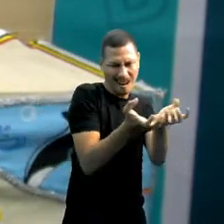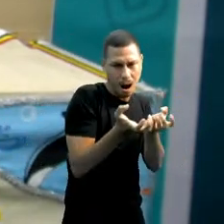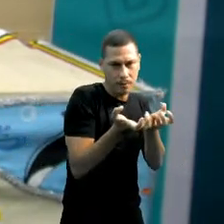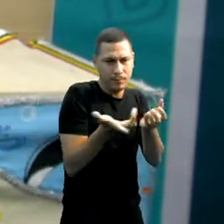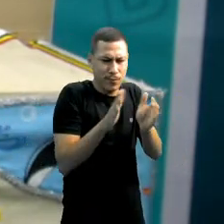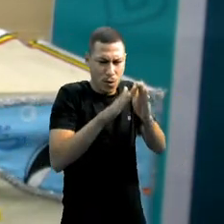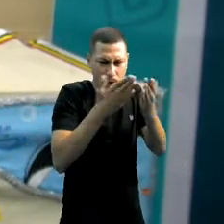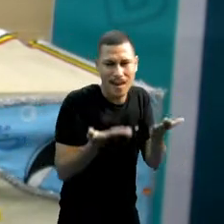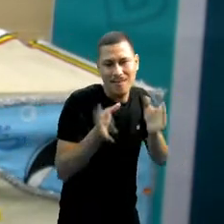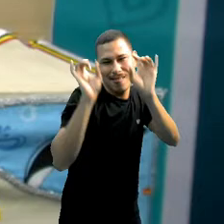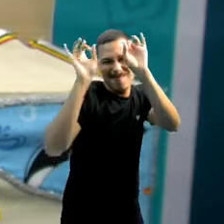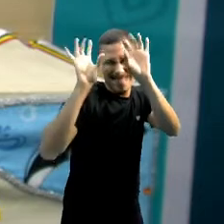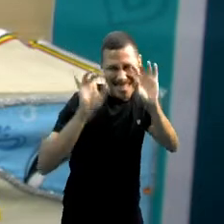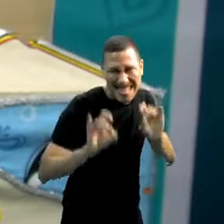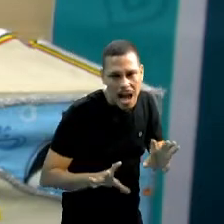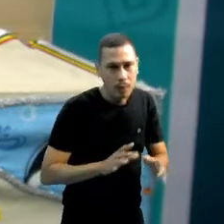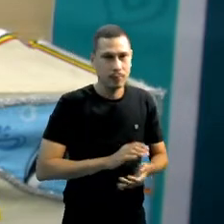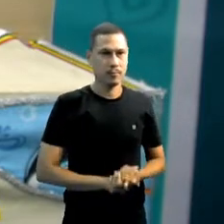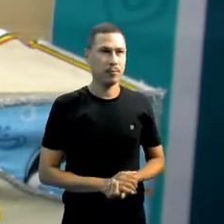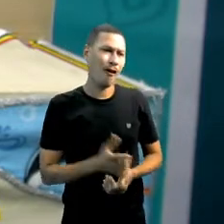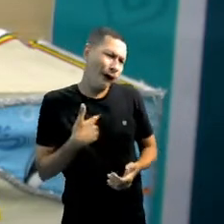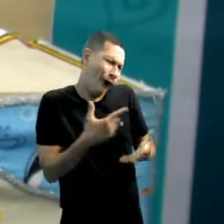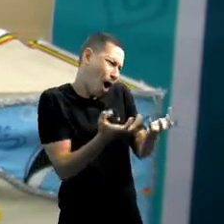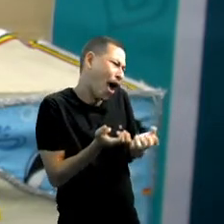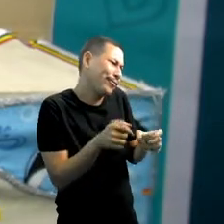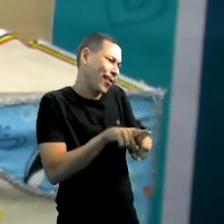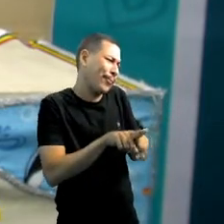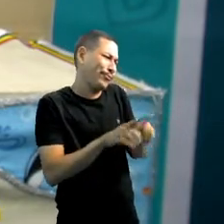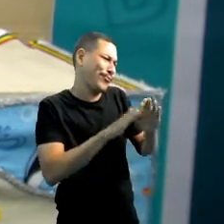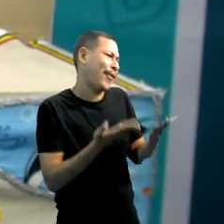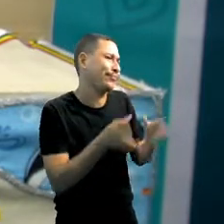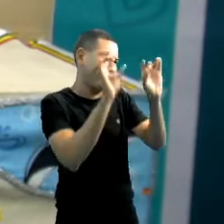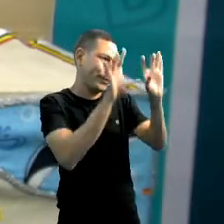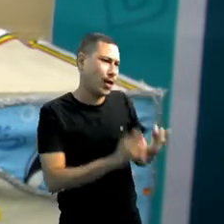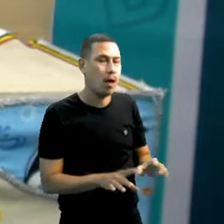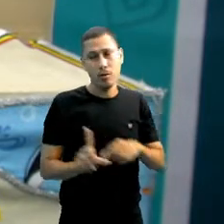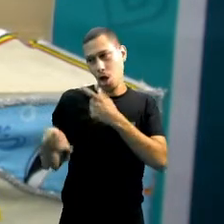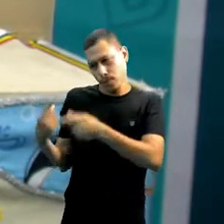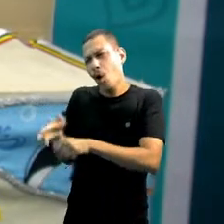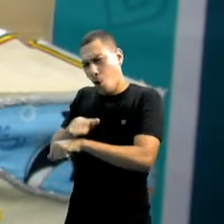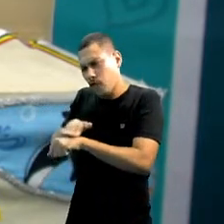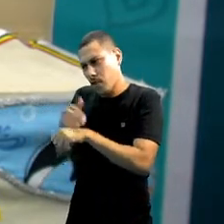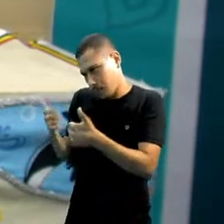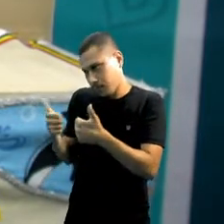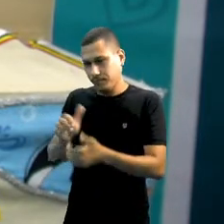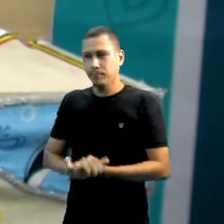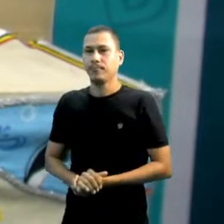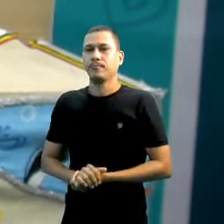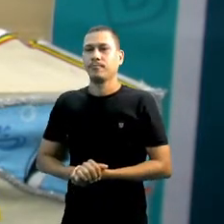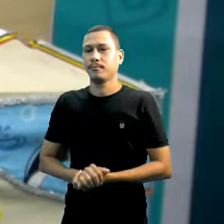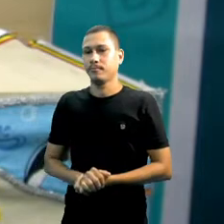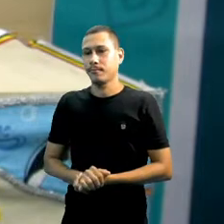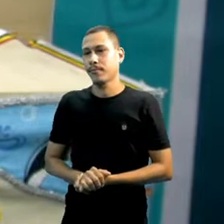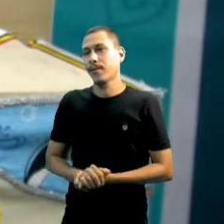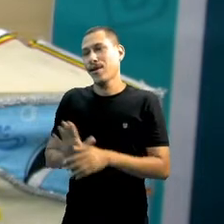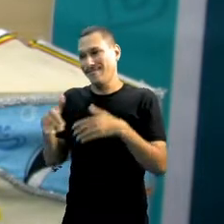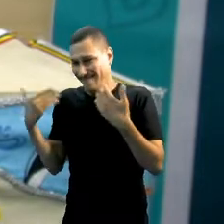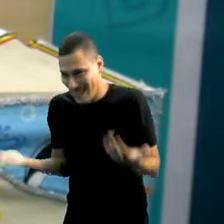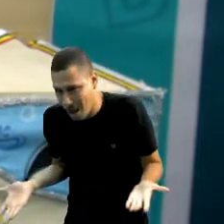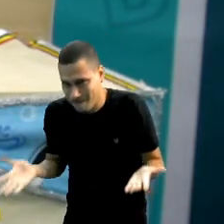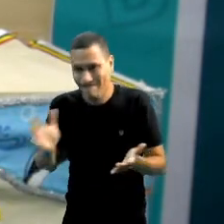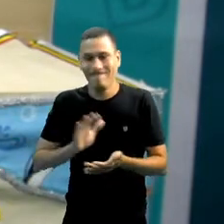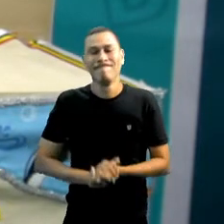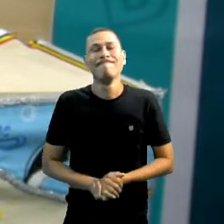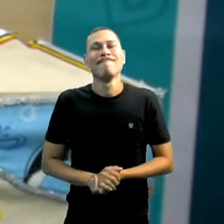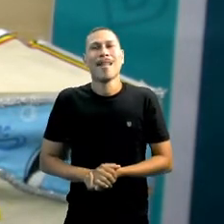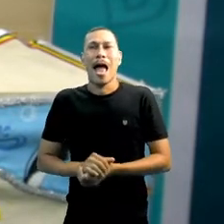Não. Um livro especial, leiturinha. Mas eu quero um livro especial também. Tá certo. Depois a gente conversa, tá? Então, criançada,